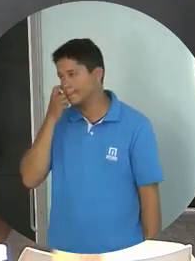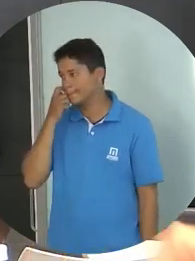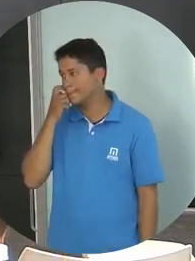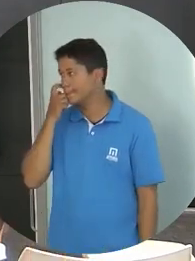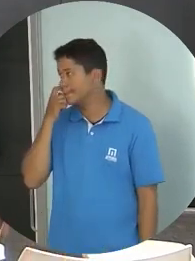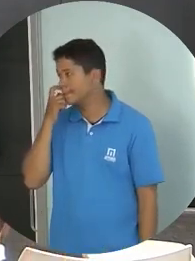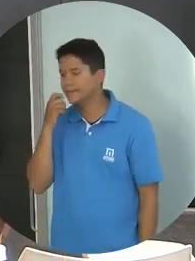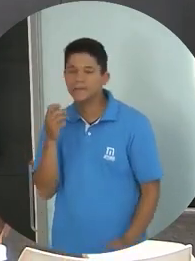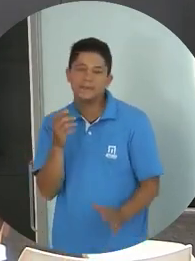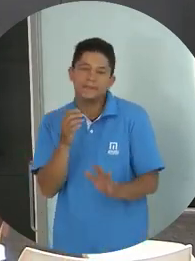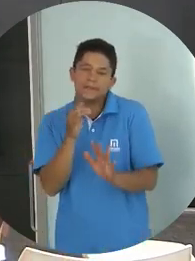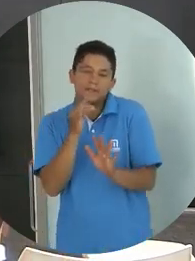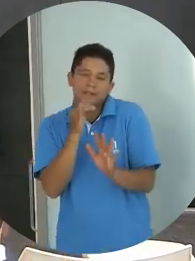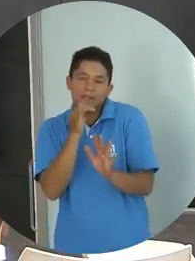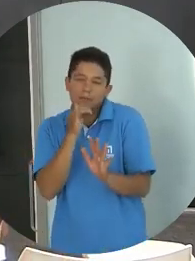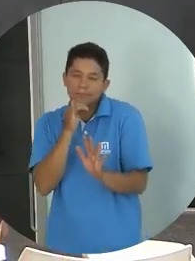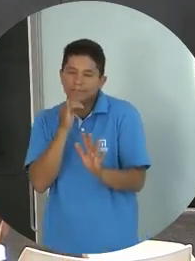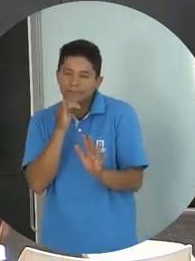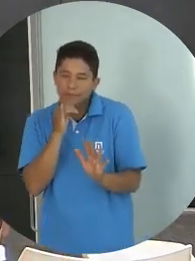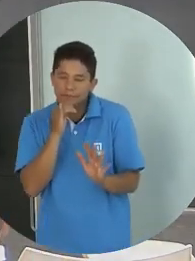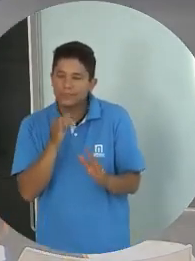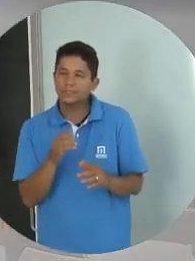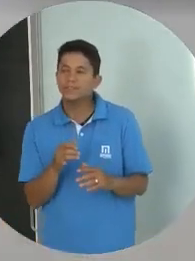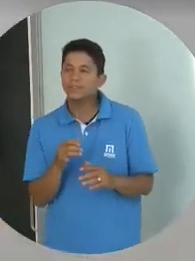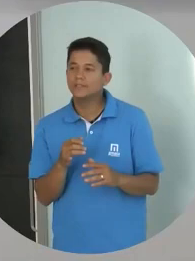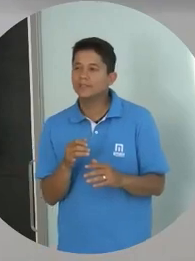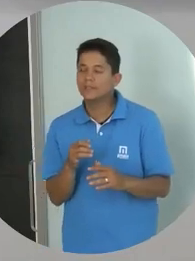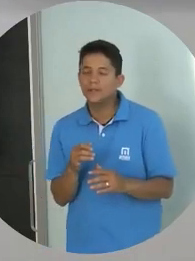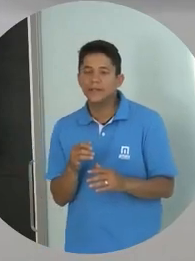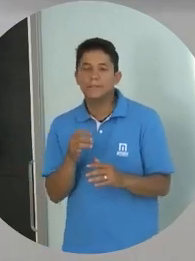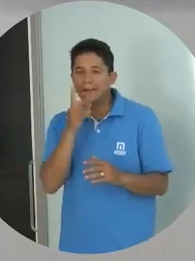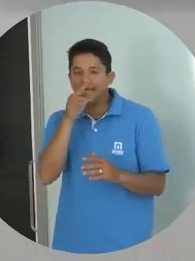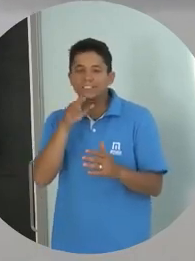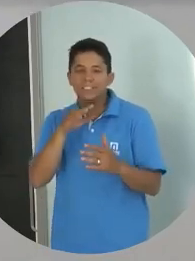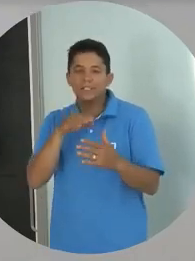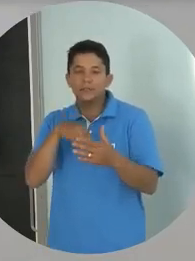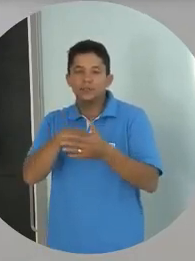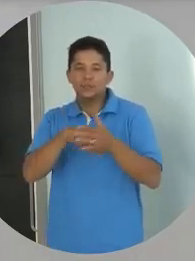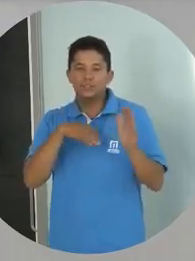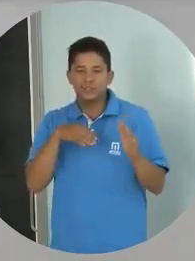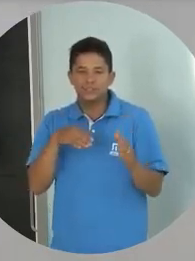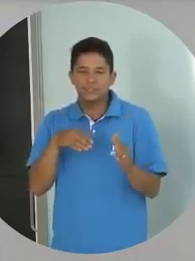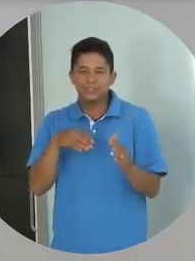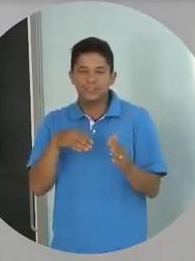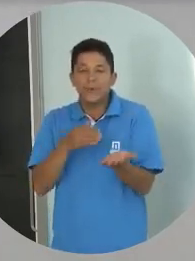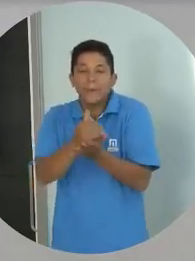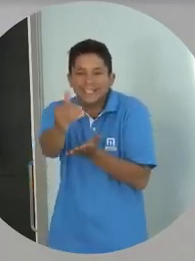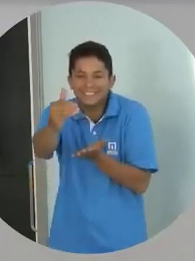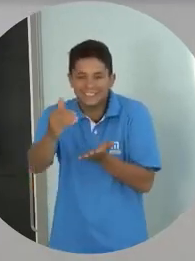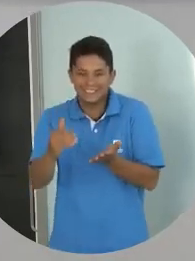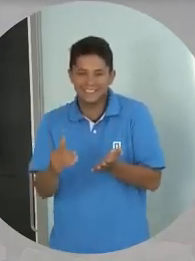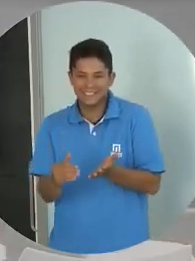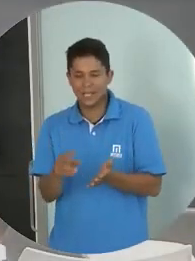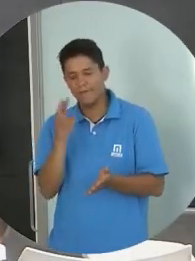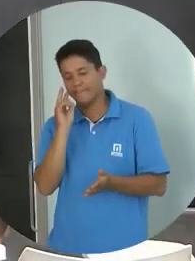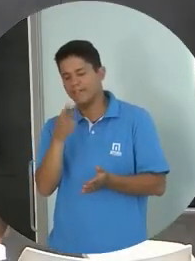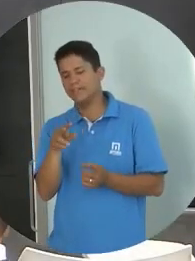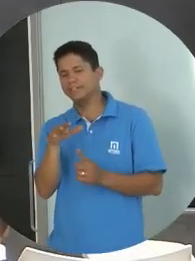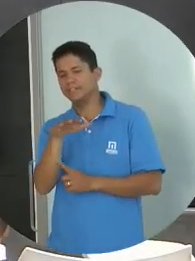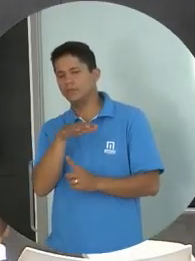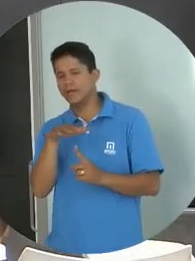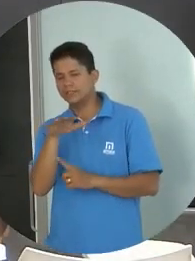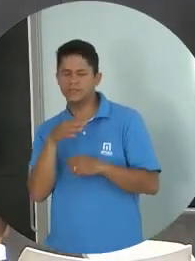É como se fosse, Felipe, um chute inicial ali, um chute vendo a situação,